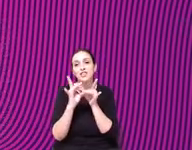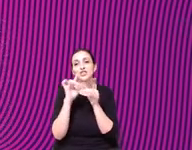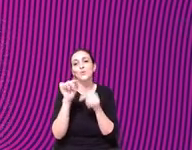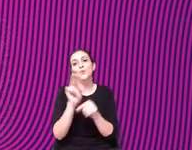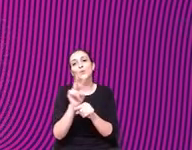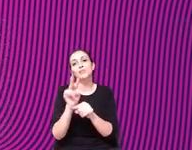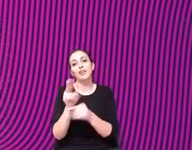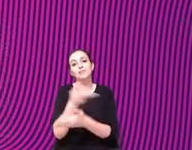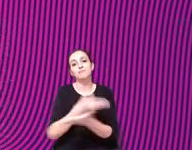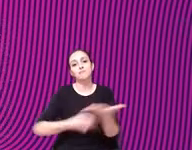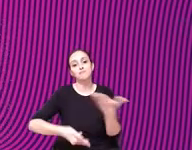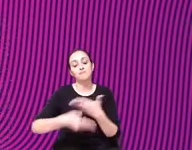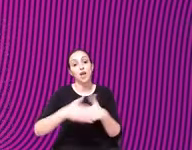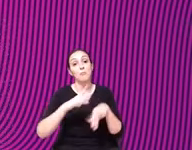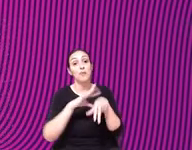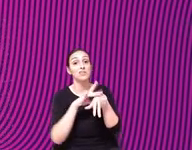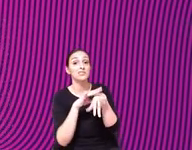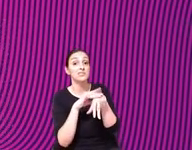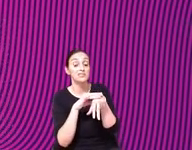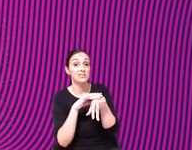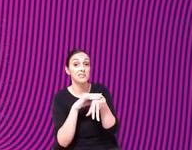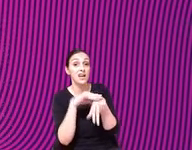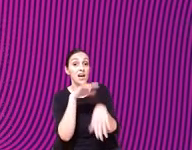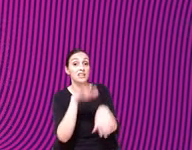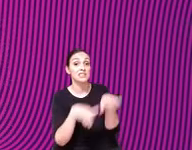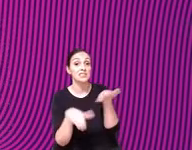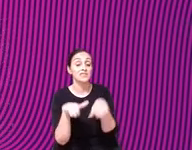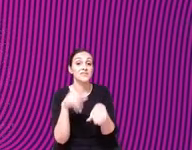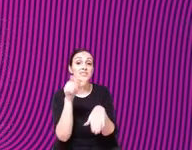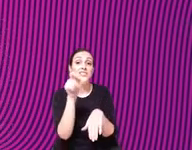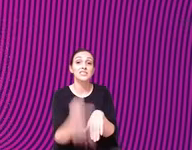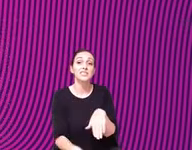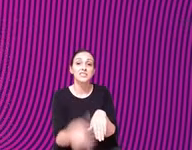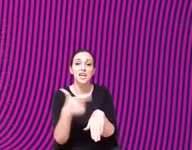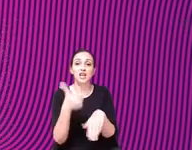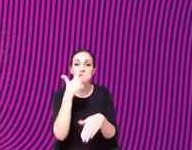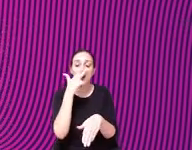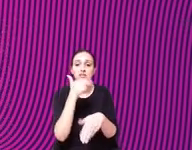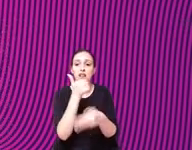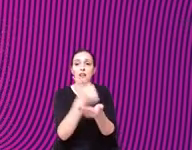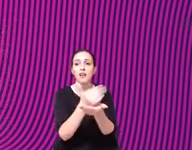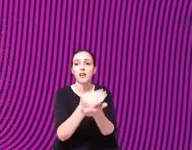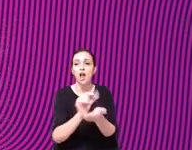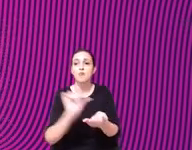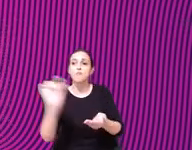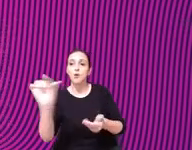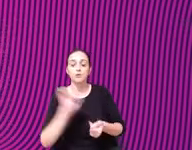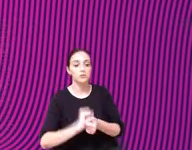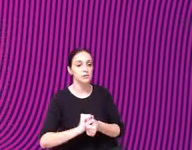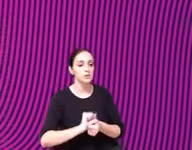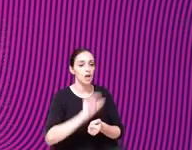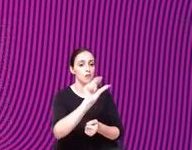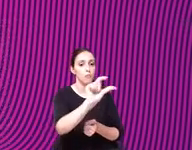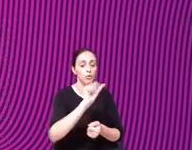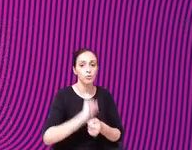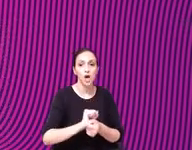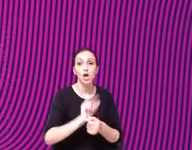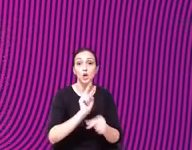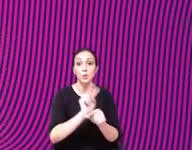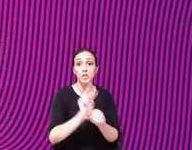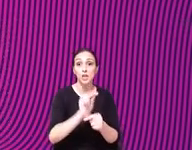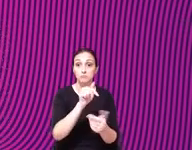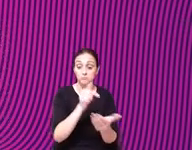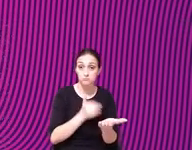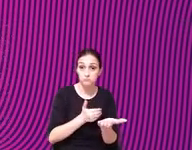esse paciente muitas vezes acaba sendo dividido, você tem um cuidado inicial desse paciente